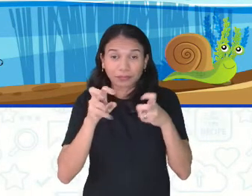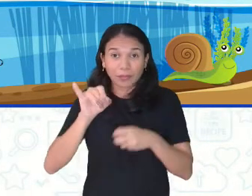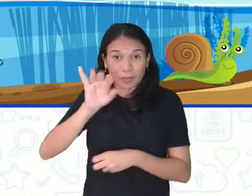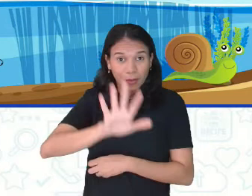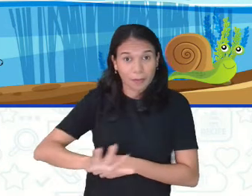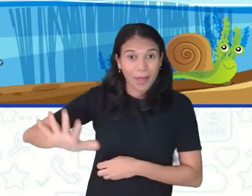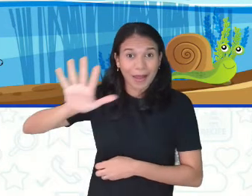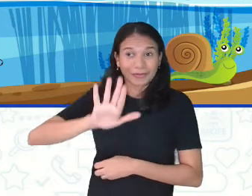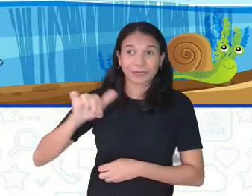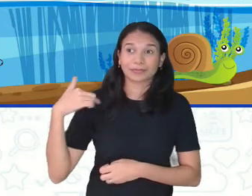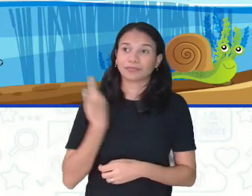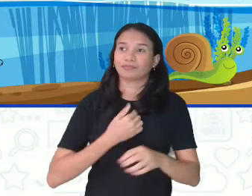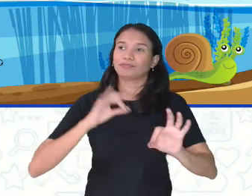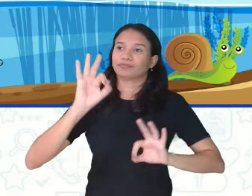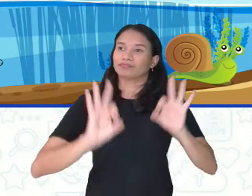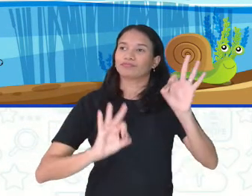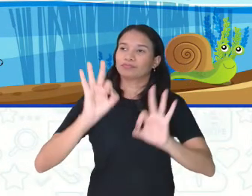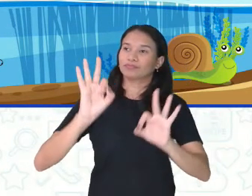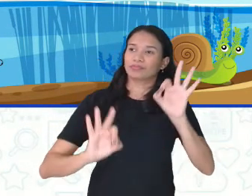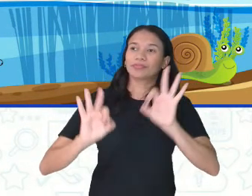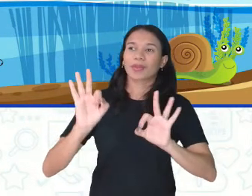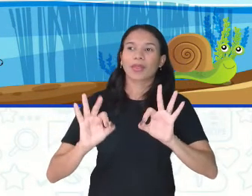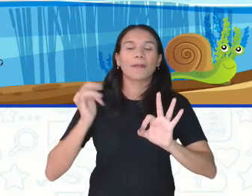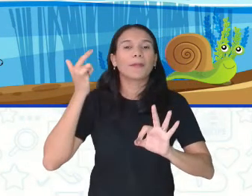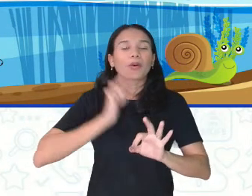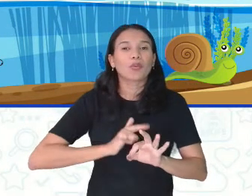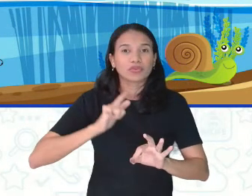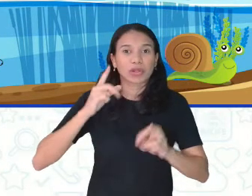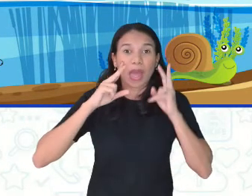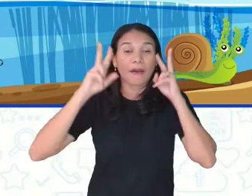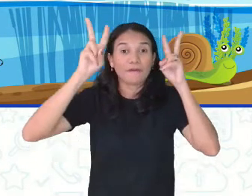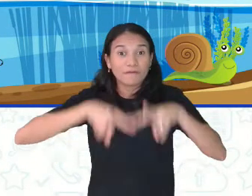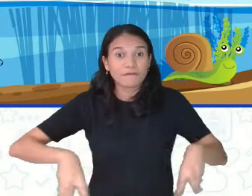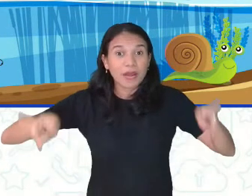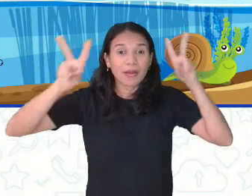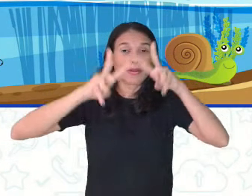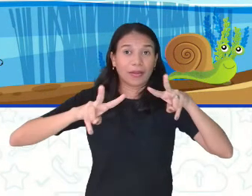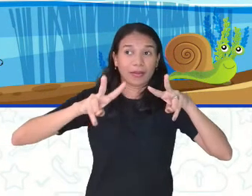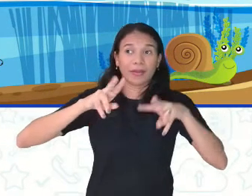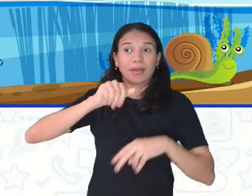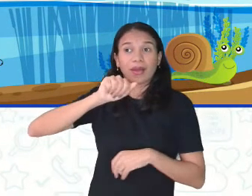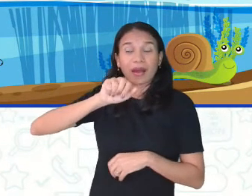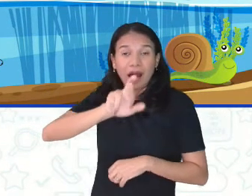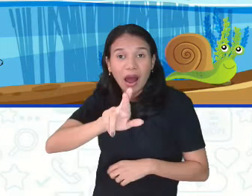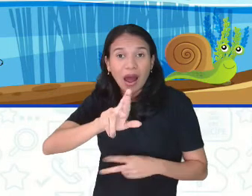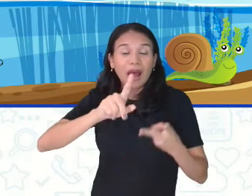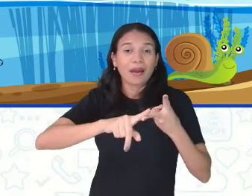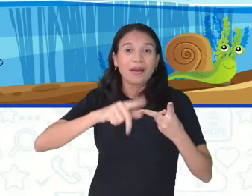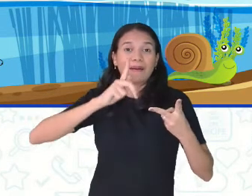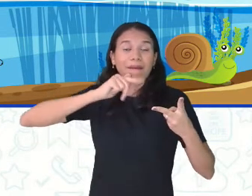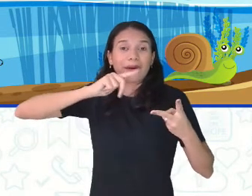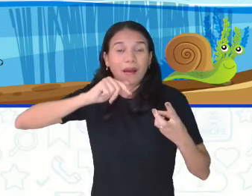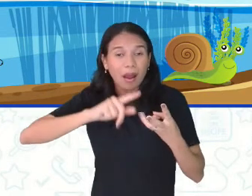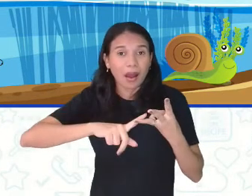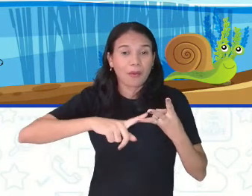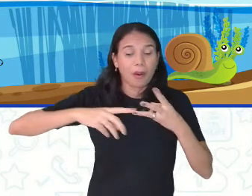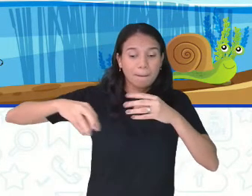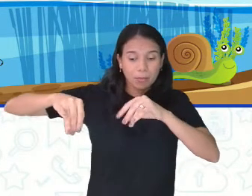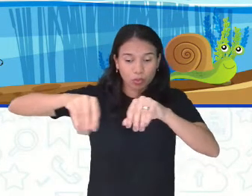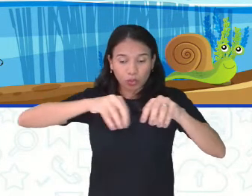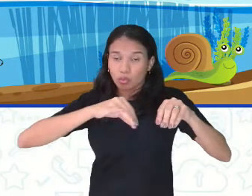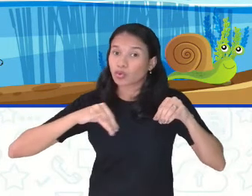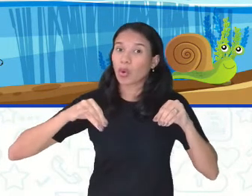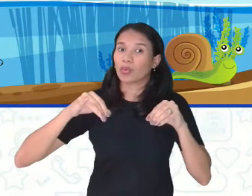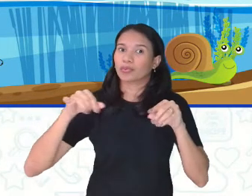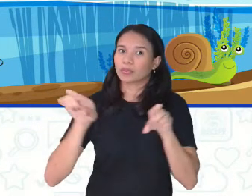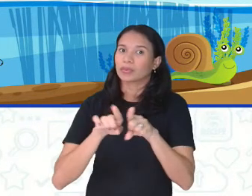nós montamos essa imagem, né? Para a gente poder contemplar tudo, a questão de ar, da água e do solo e